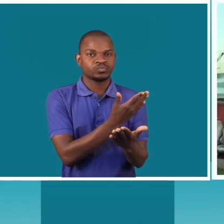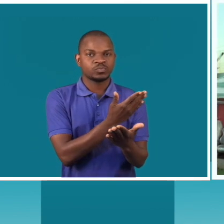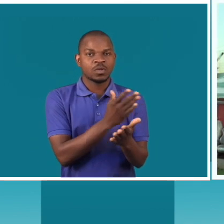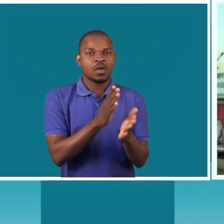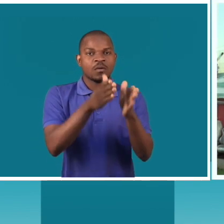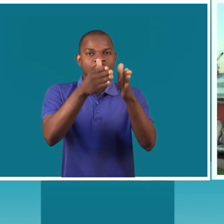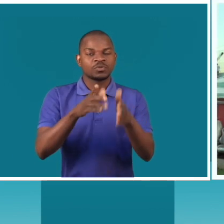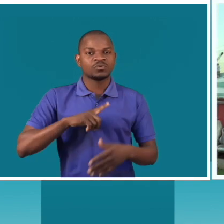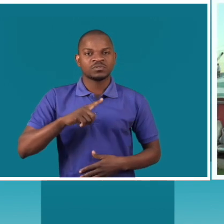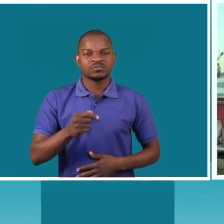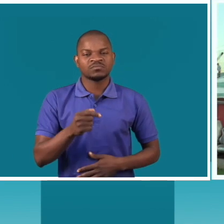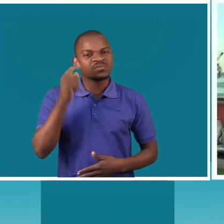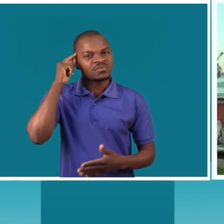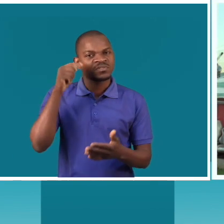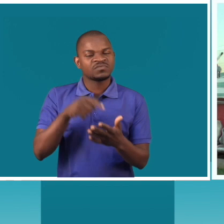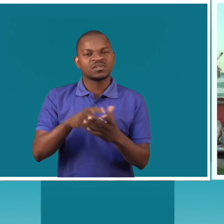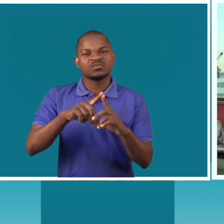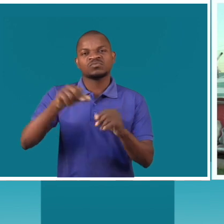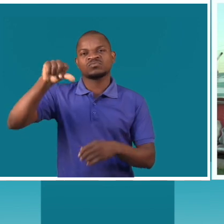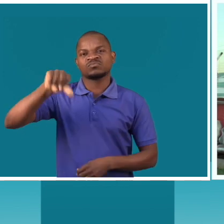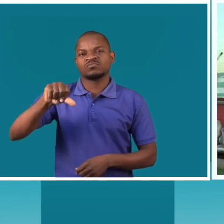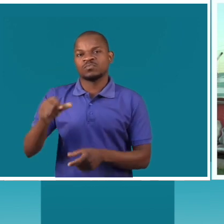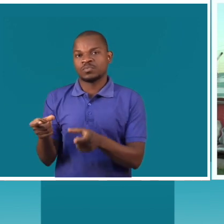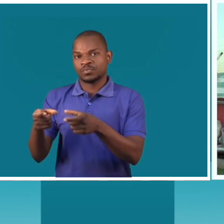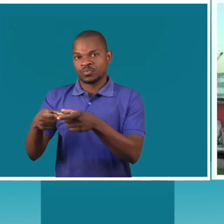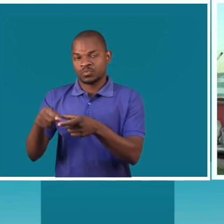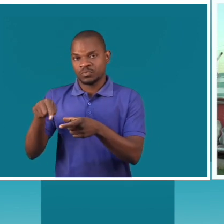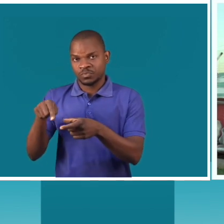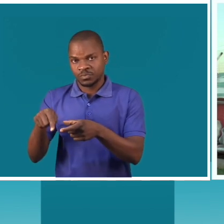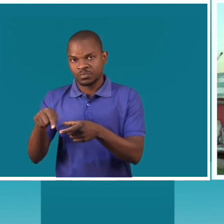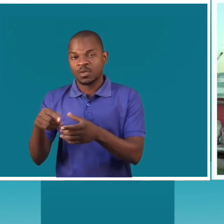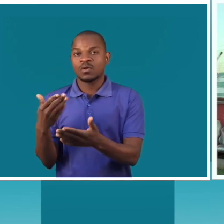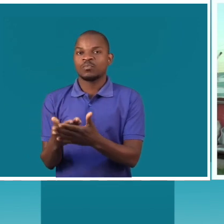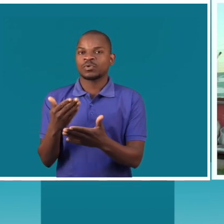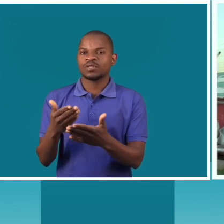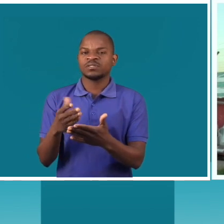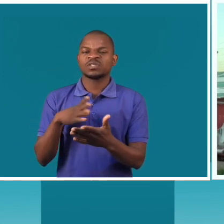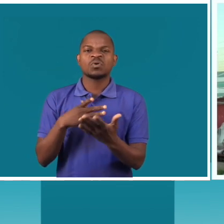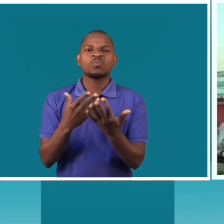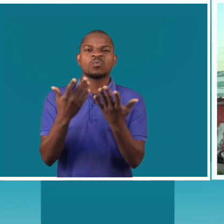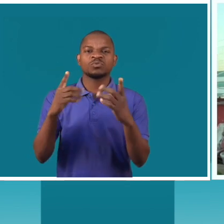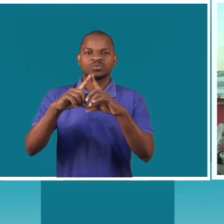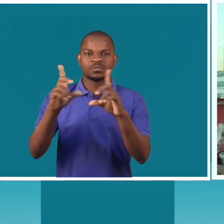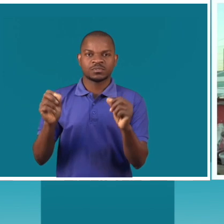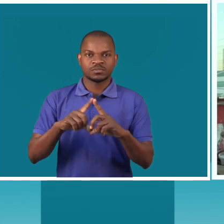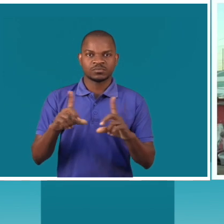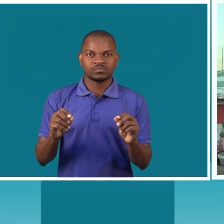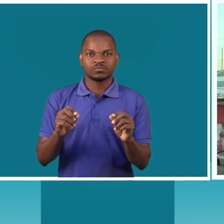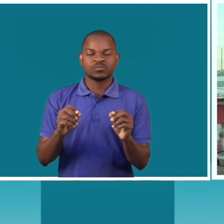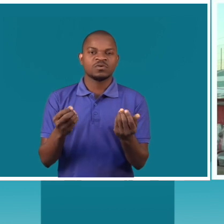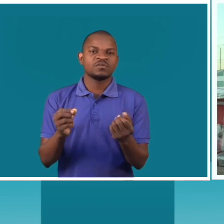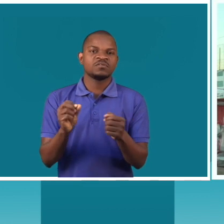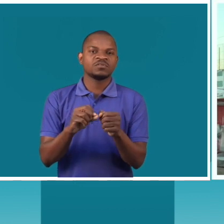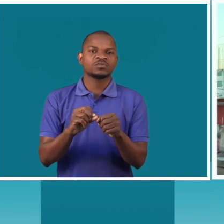é um dano que se cria para a equipa. Primeiro para a equipa, porque